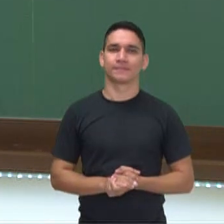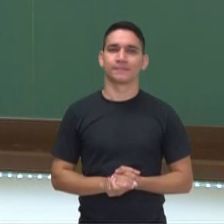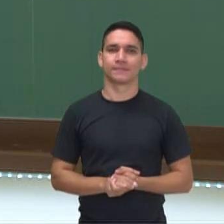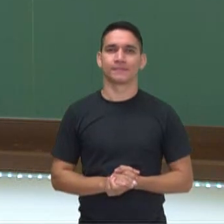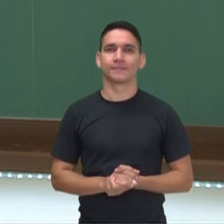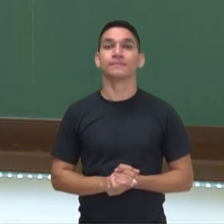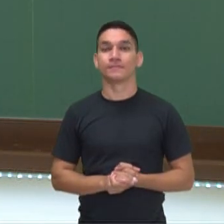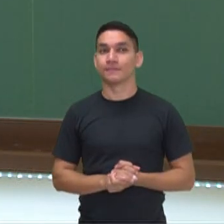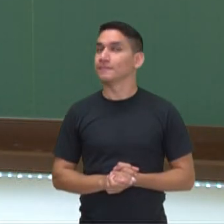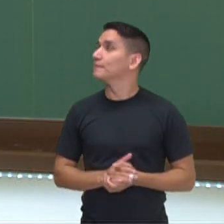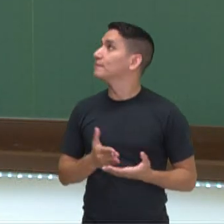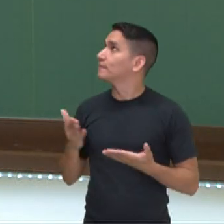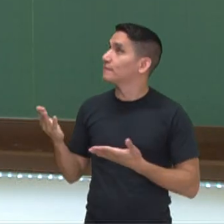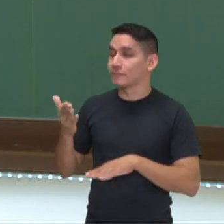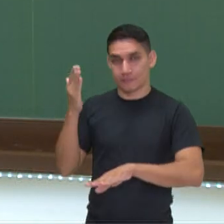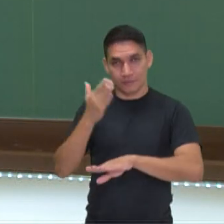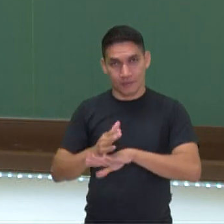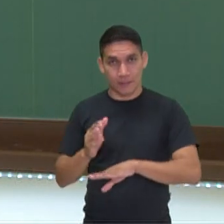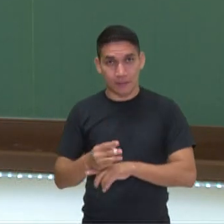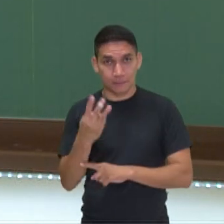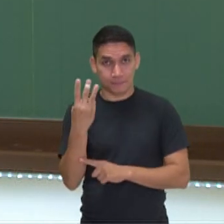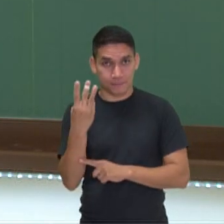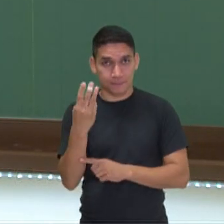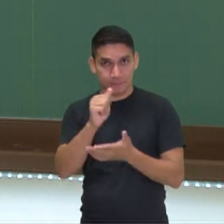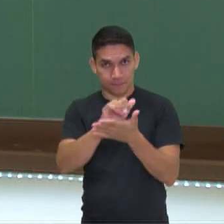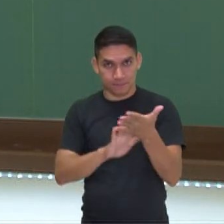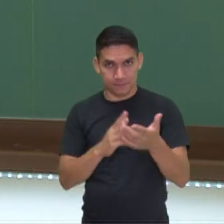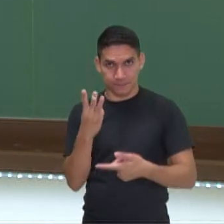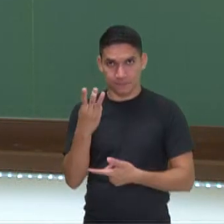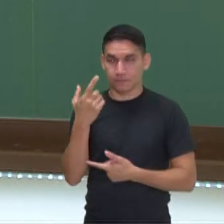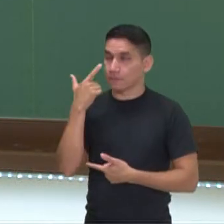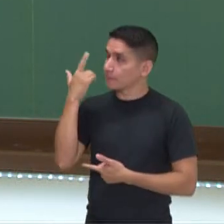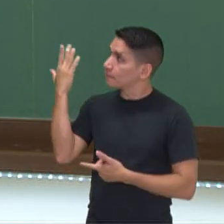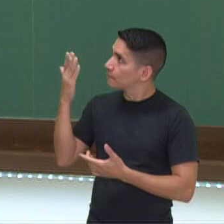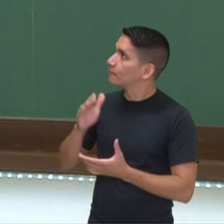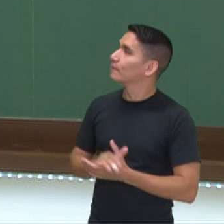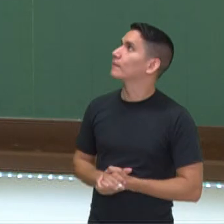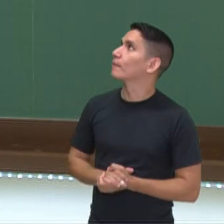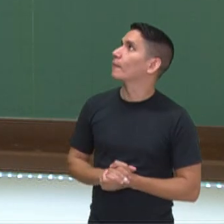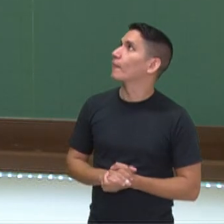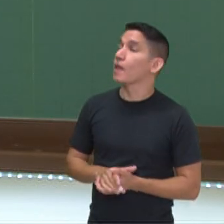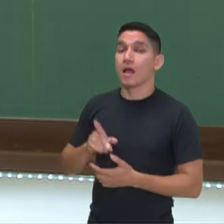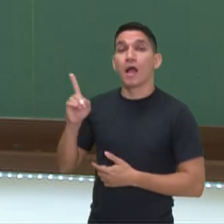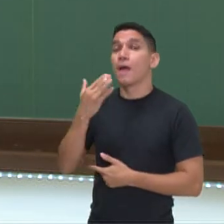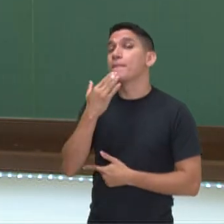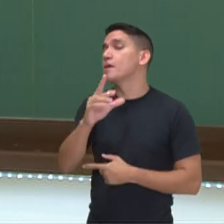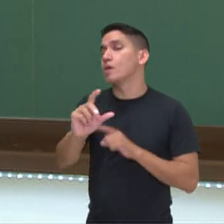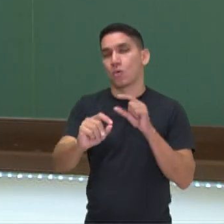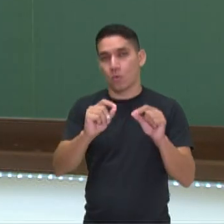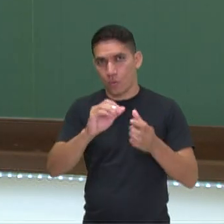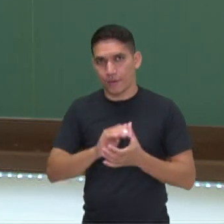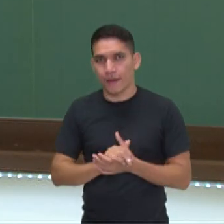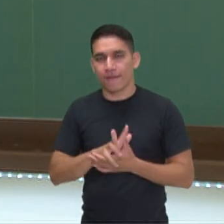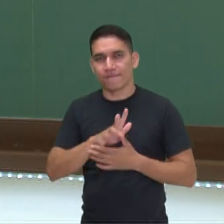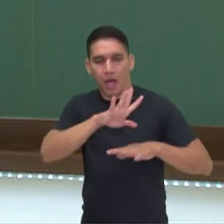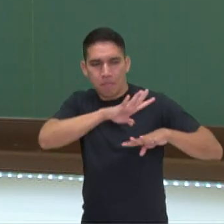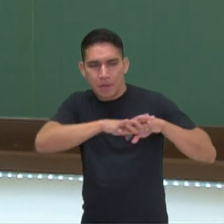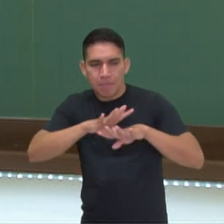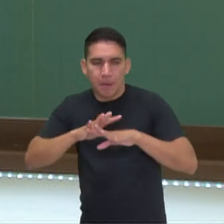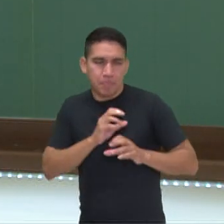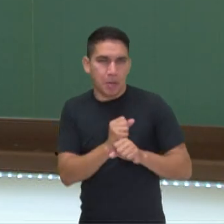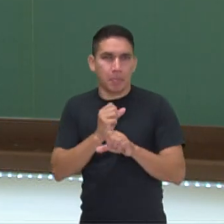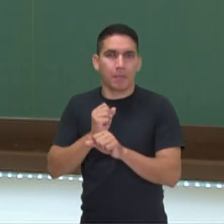Ok? Vamos para o praticando 3. Praticando 3, ele pede para você calcular